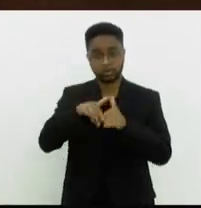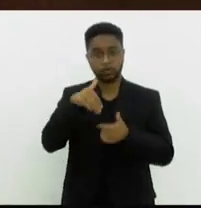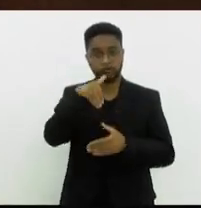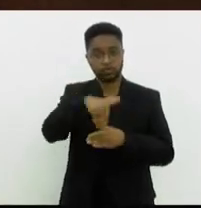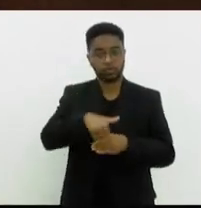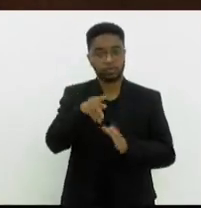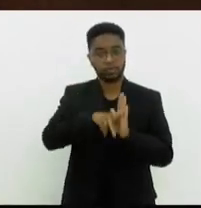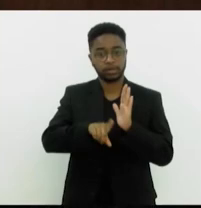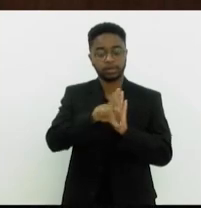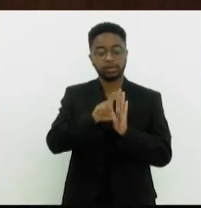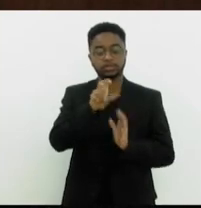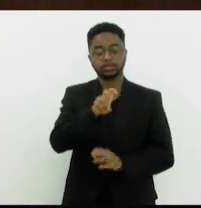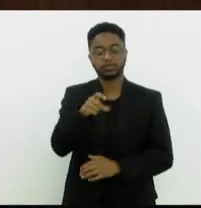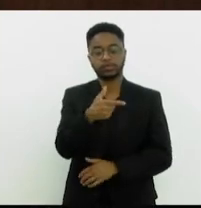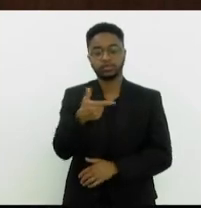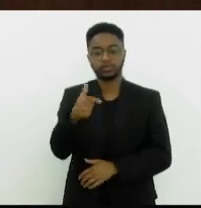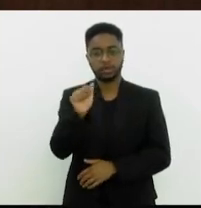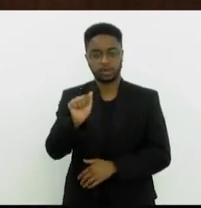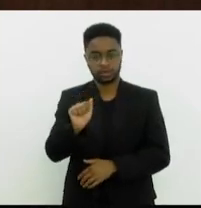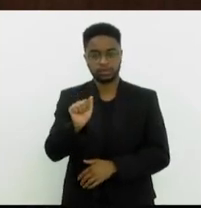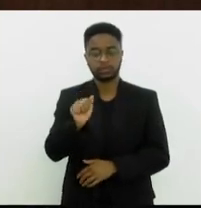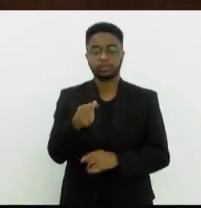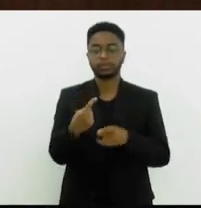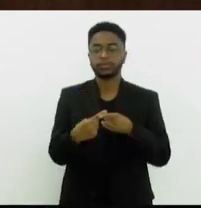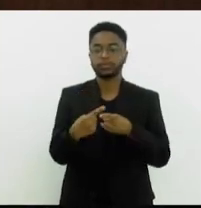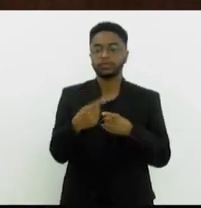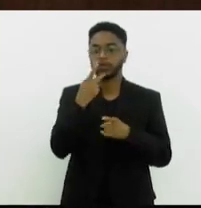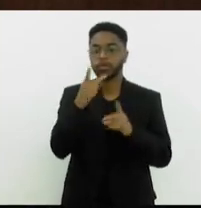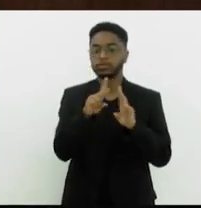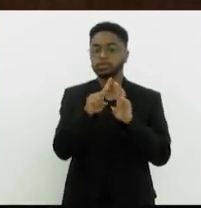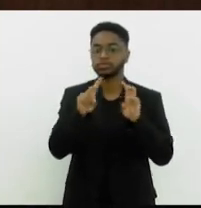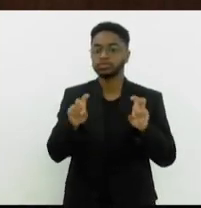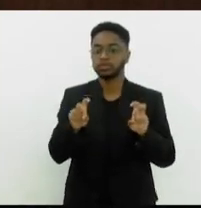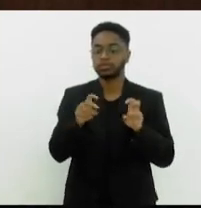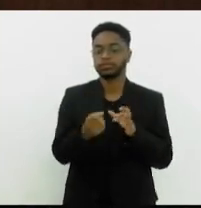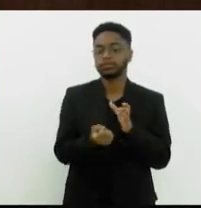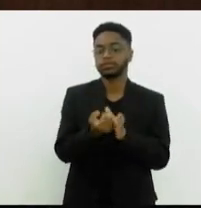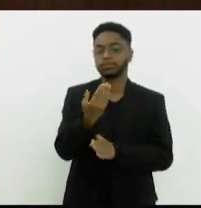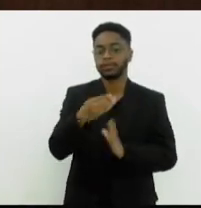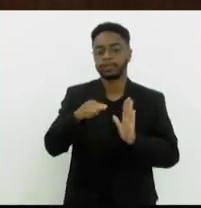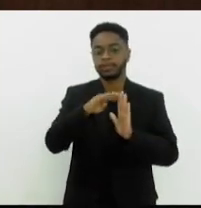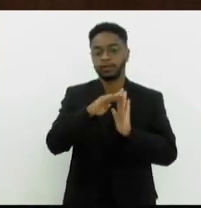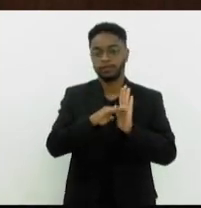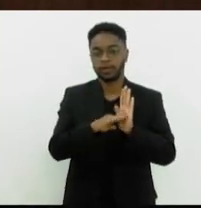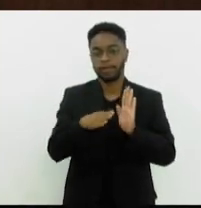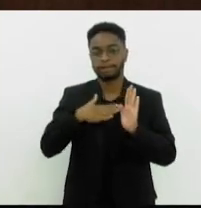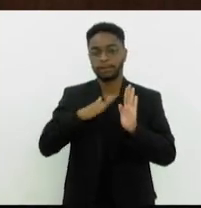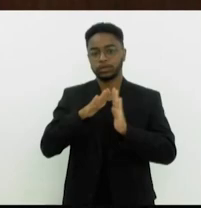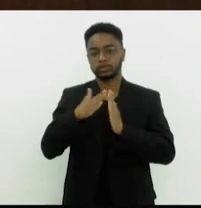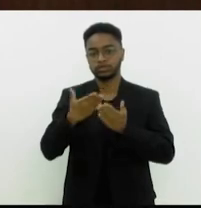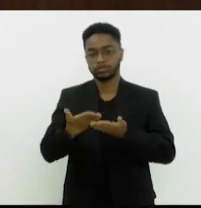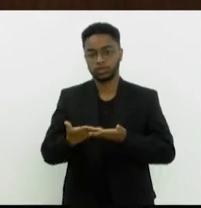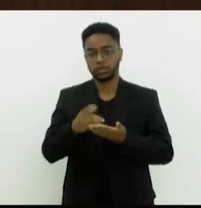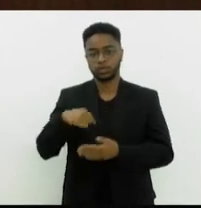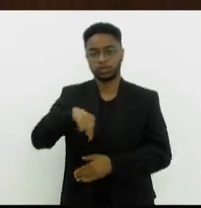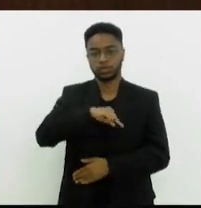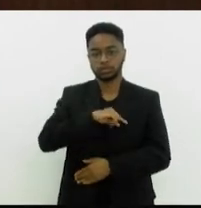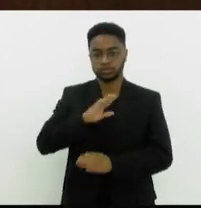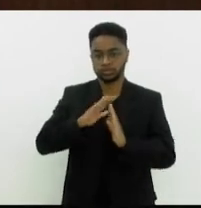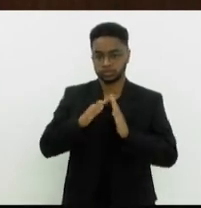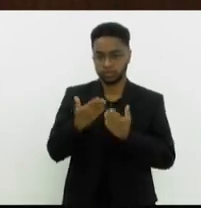projeto 5522A, que trata da possibilidade da criação do programa Minha Escola, Nossa